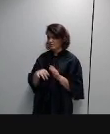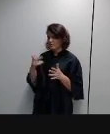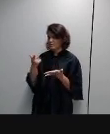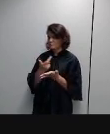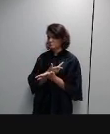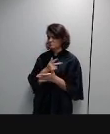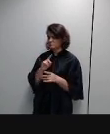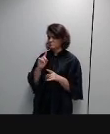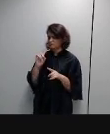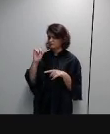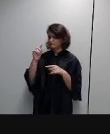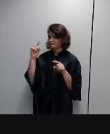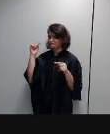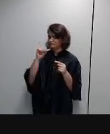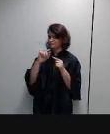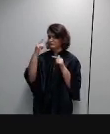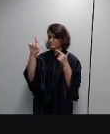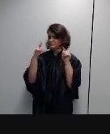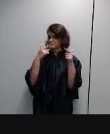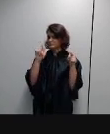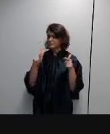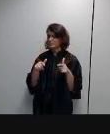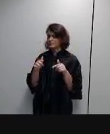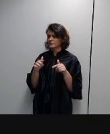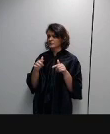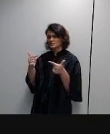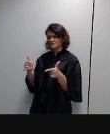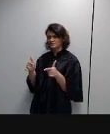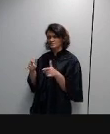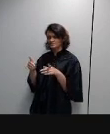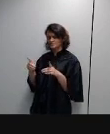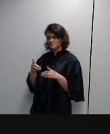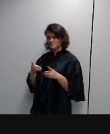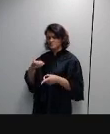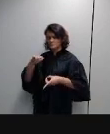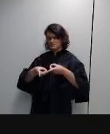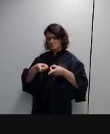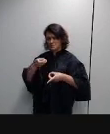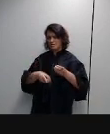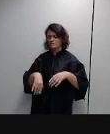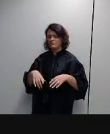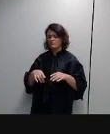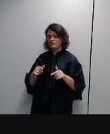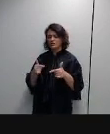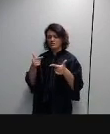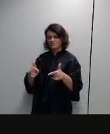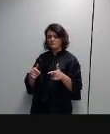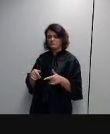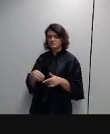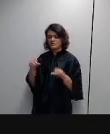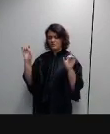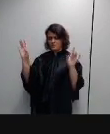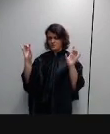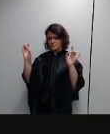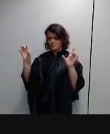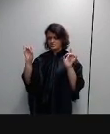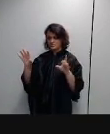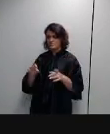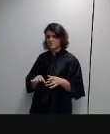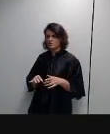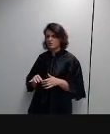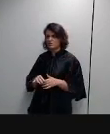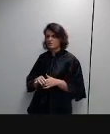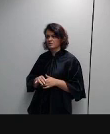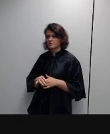coincidência entre a saúde em bairros de ação ordinária ao ver camionete Nissan Qaeda na